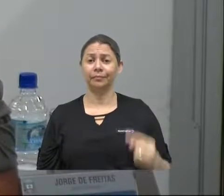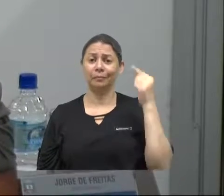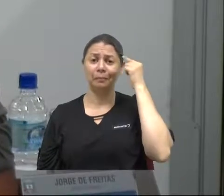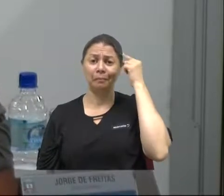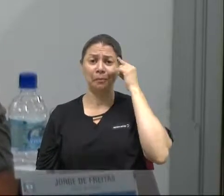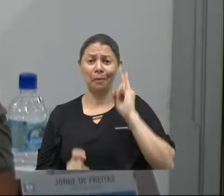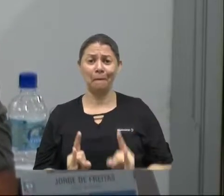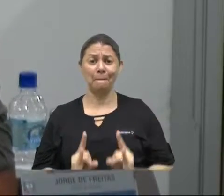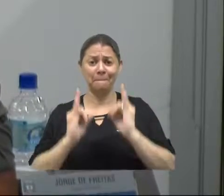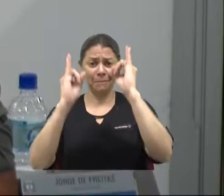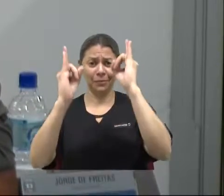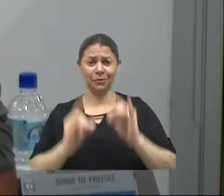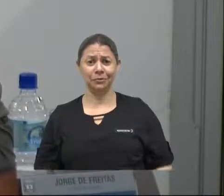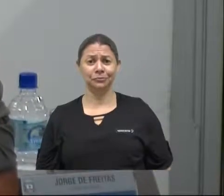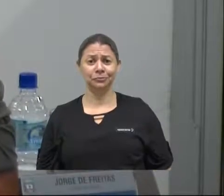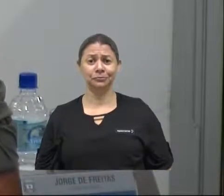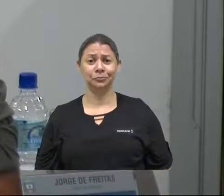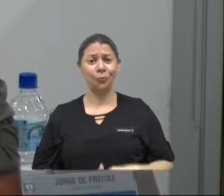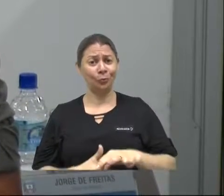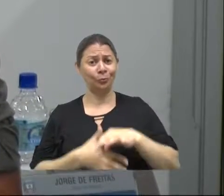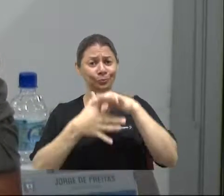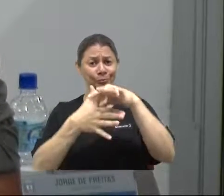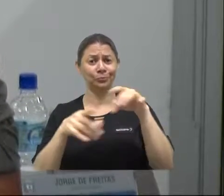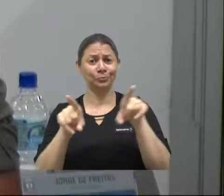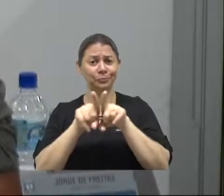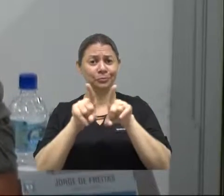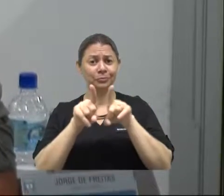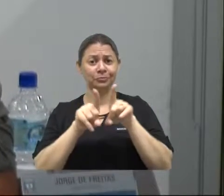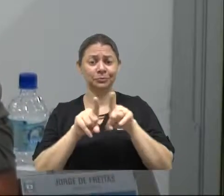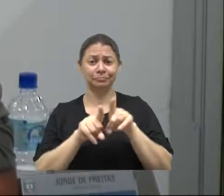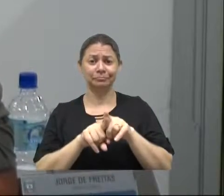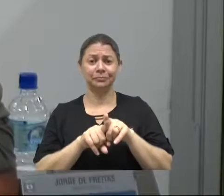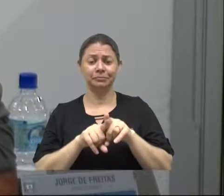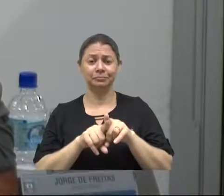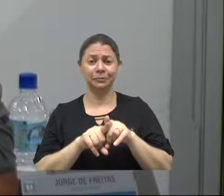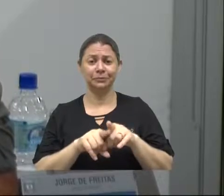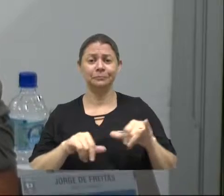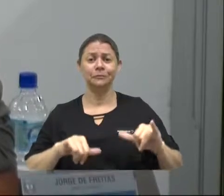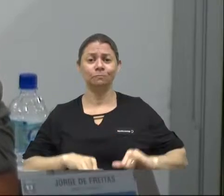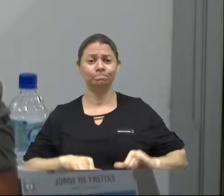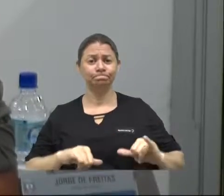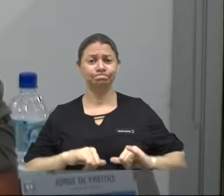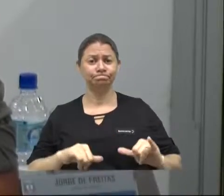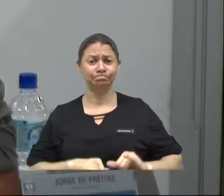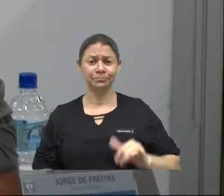não é fácil. São várias cabeças aqui que são